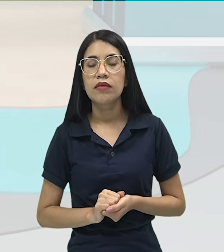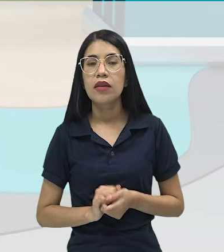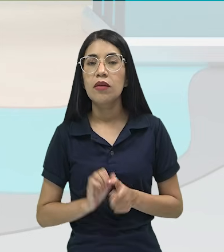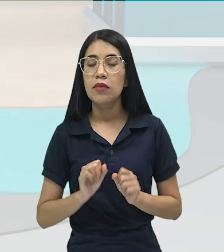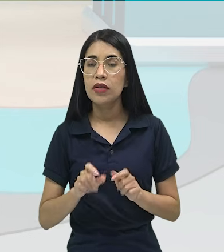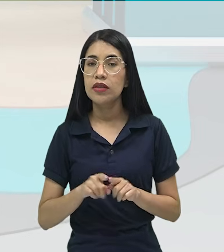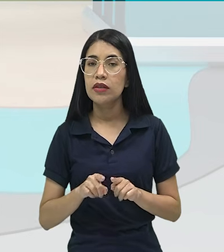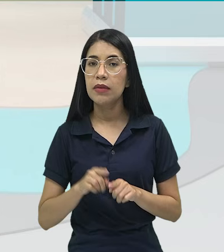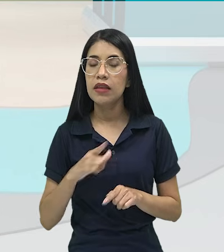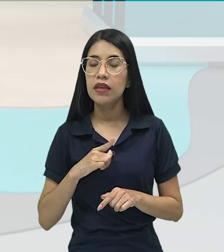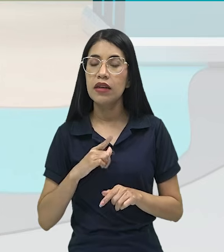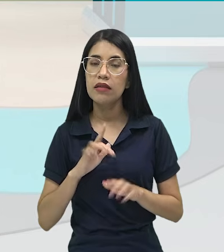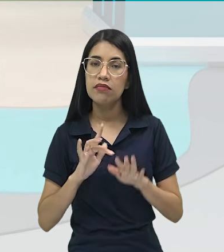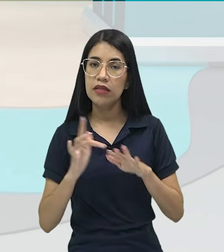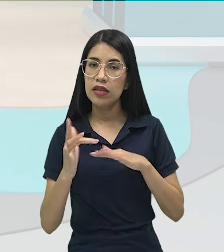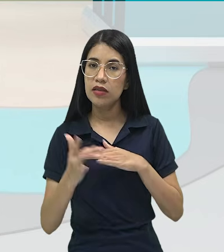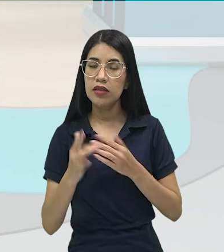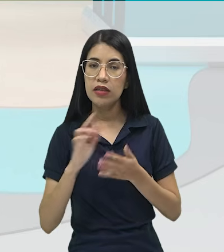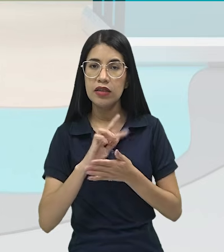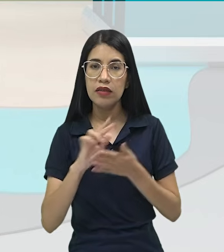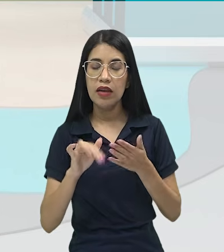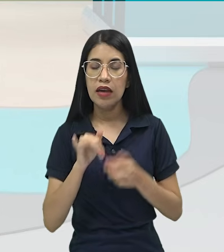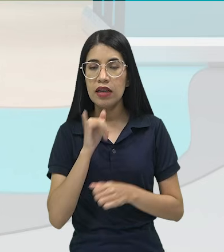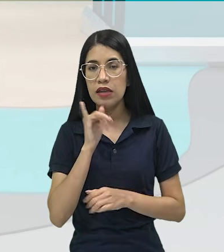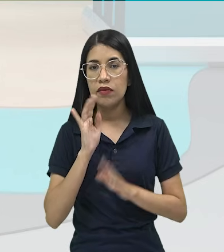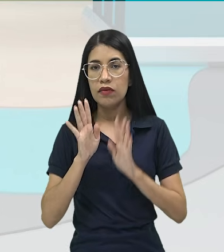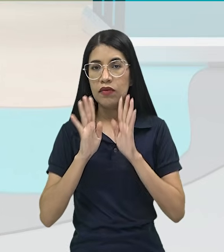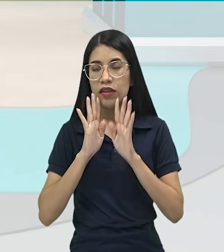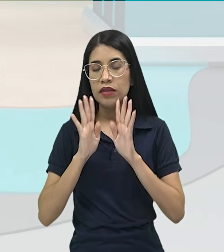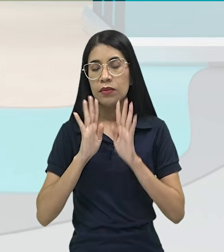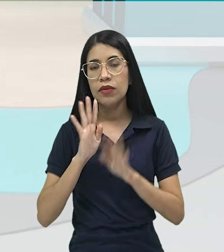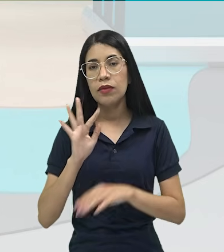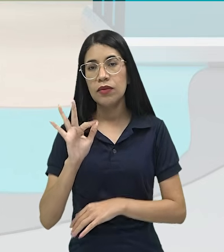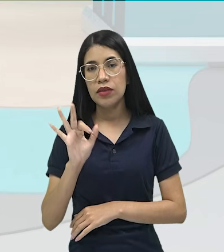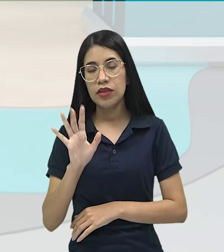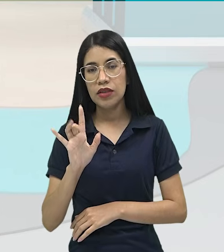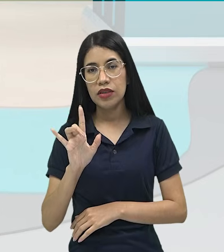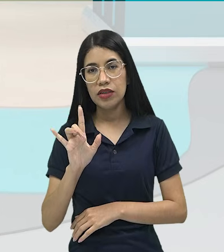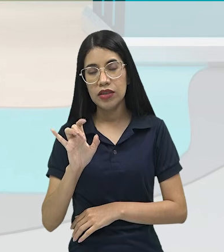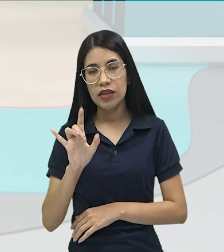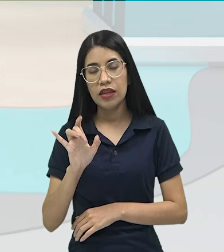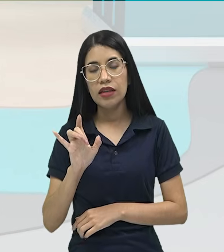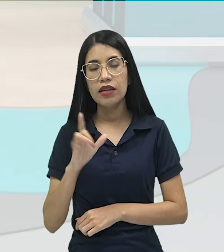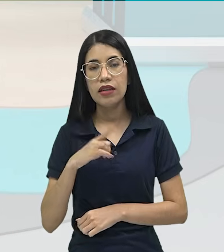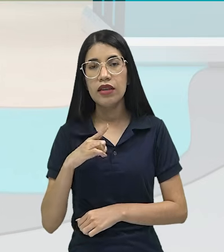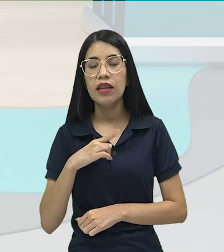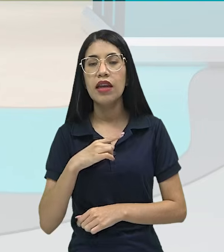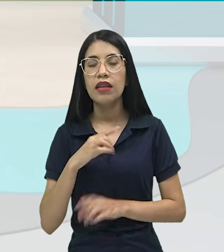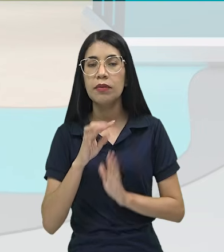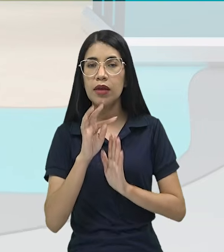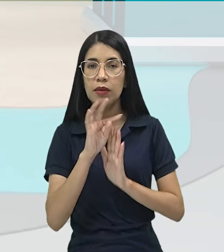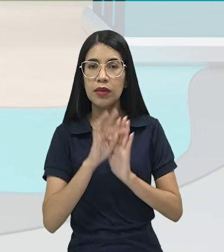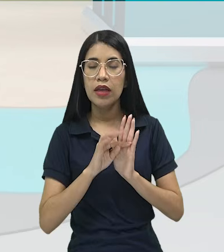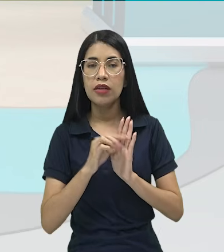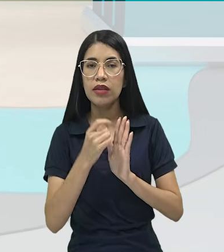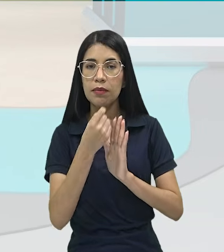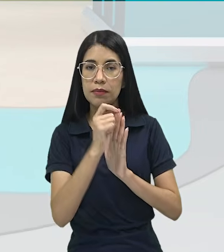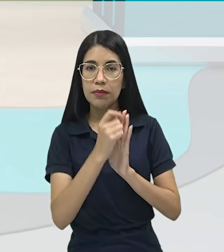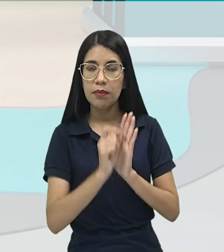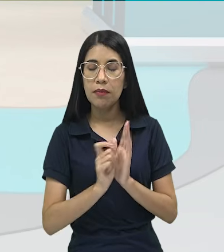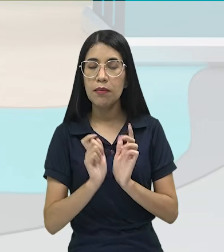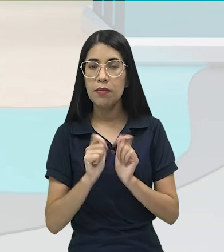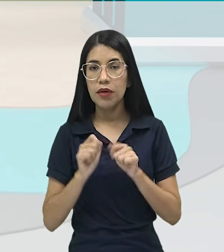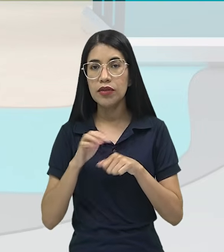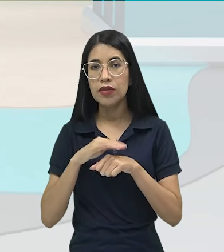ou nas outras redes sociais, como Facebook, Instagram, né? Vai ter lá as mensagens, você também pode conversar